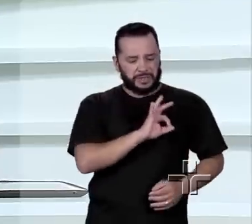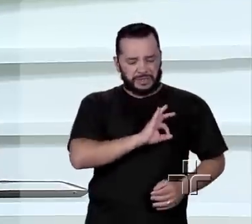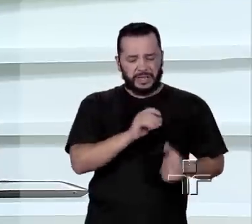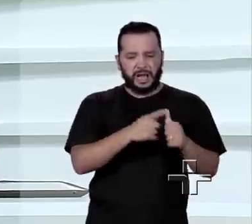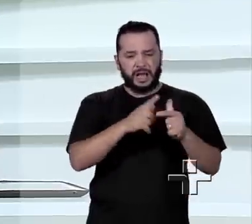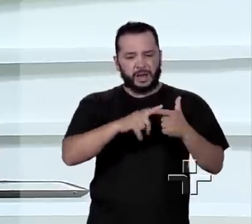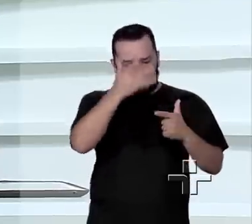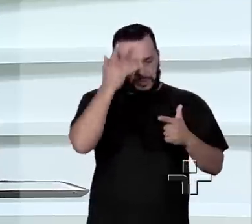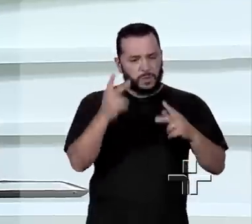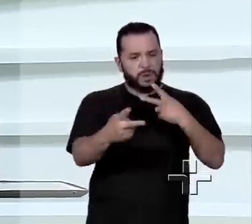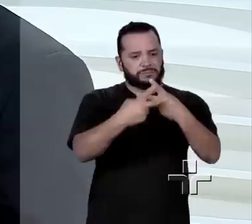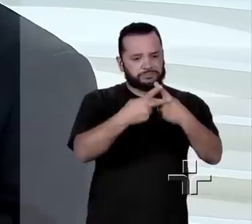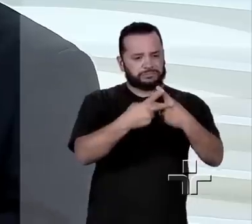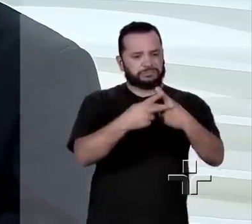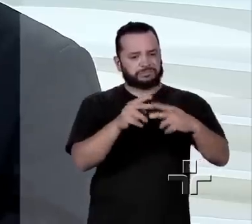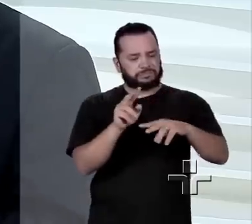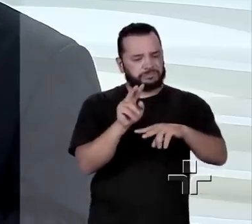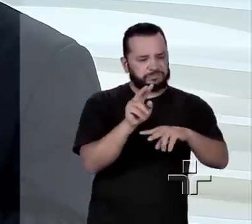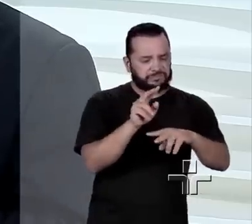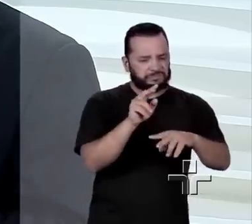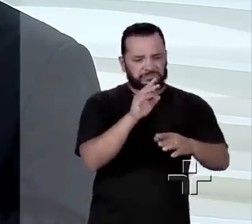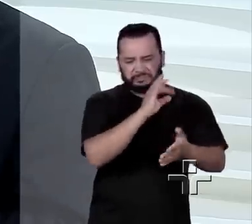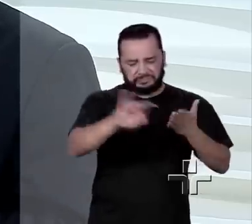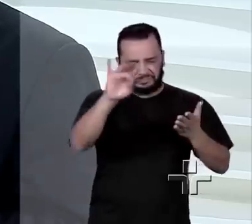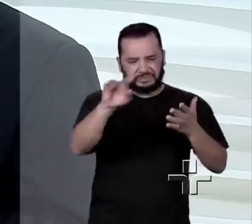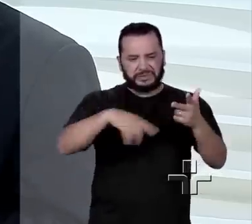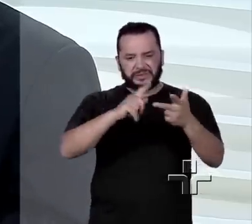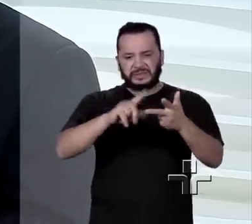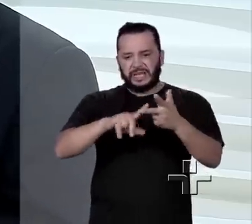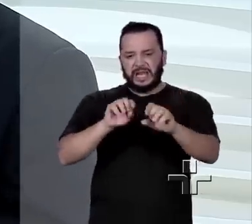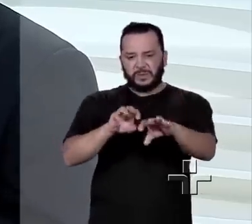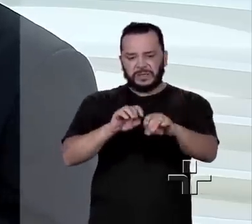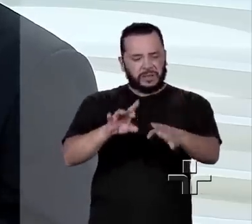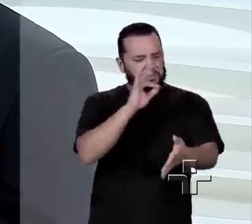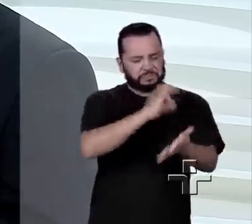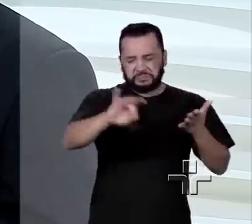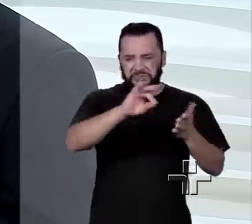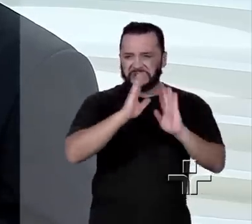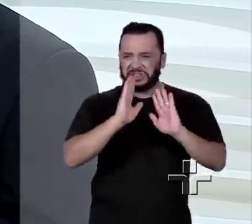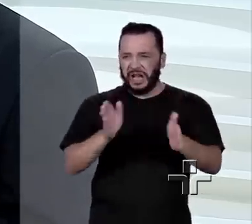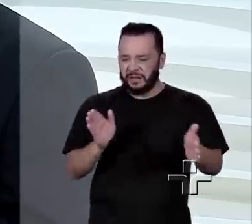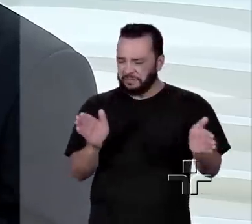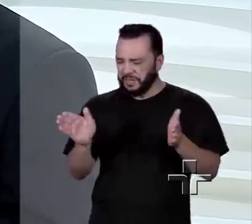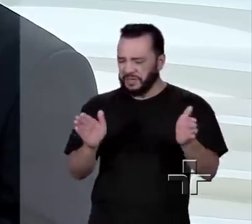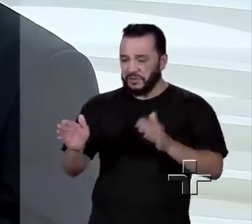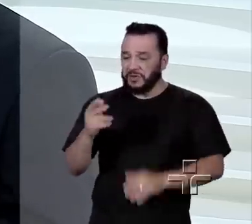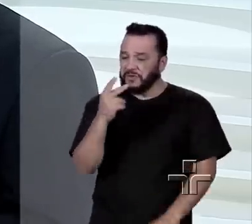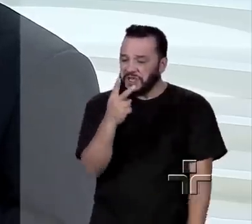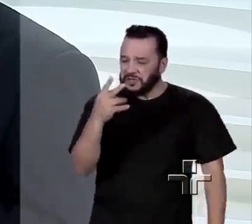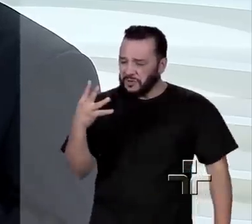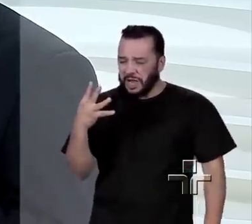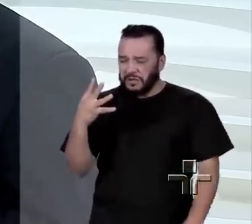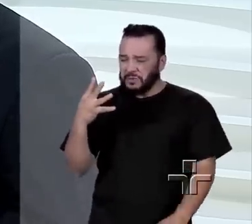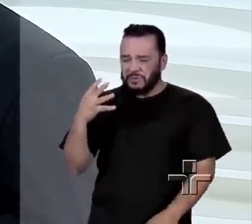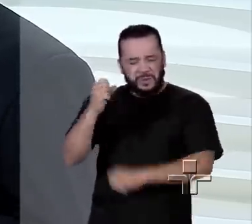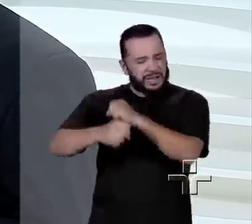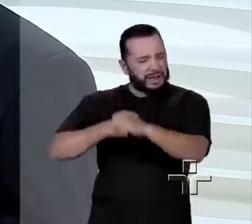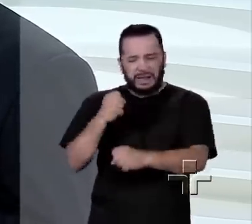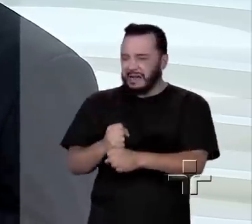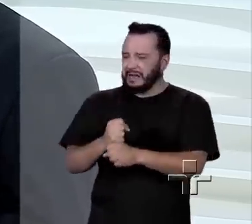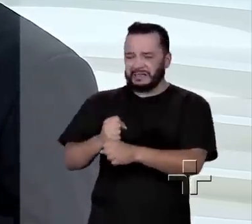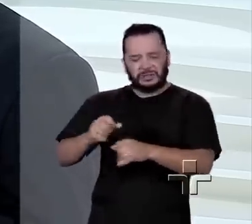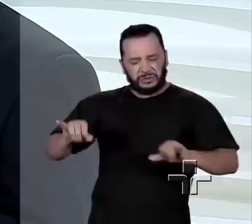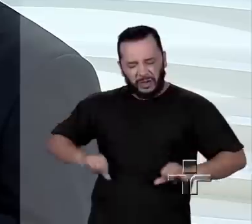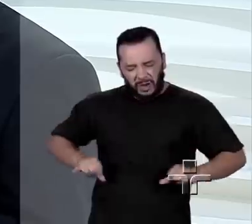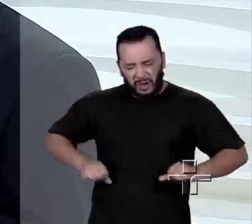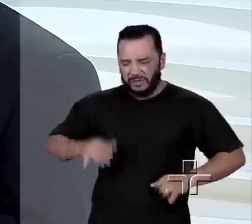dos socioeducativos, todo um sofrimento de 24 anos de perseguições, principalmente aos profissionais